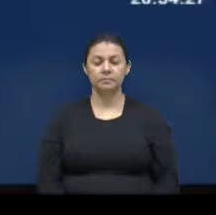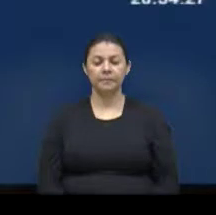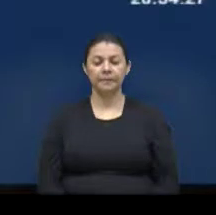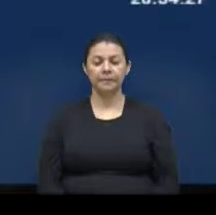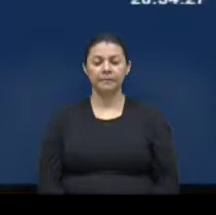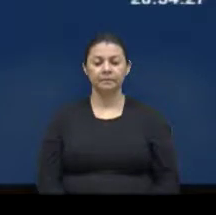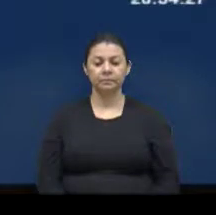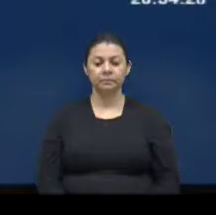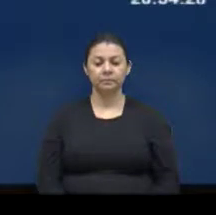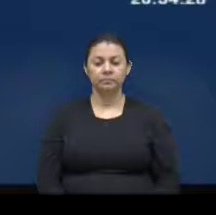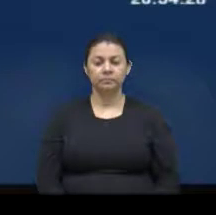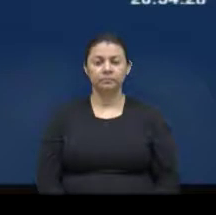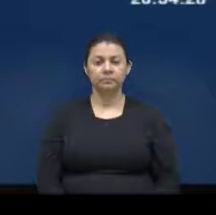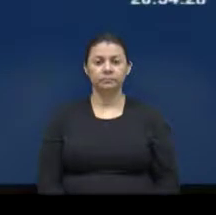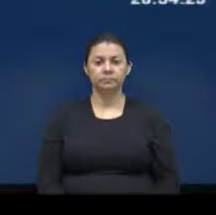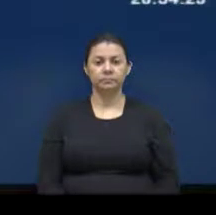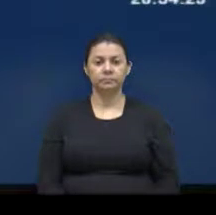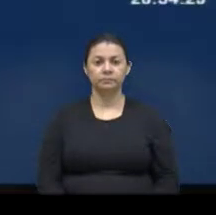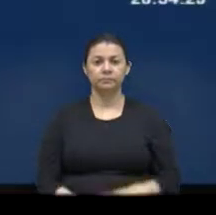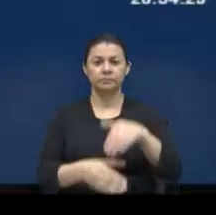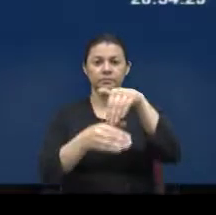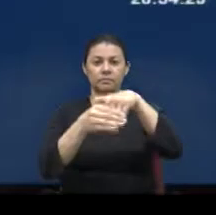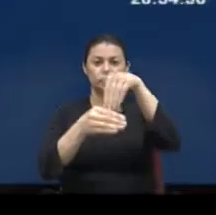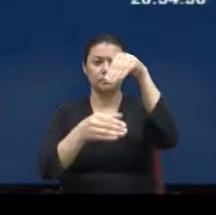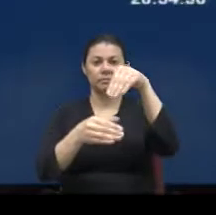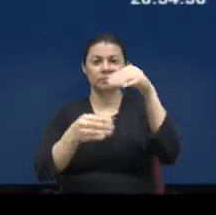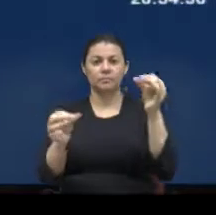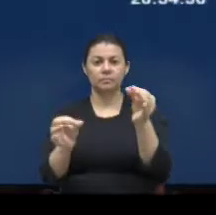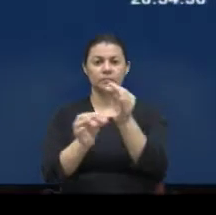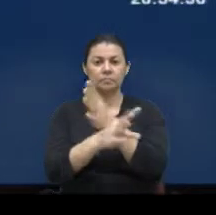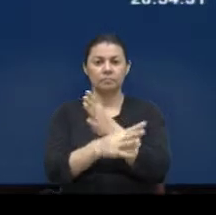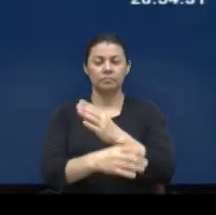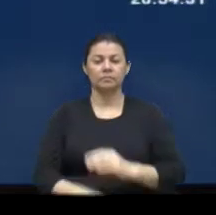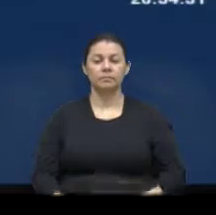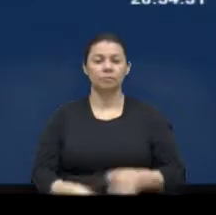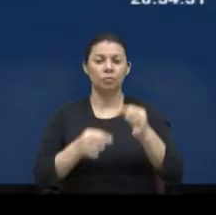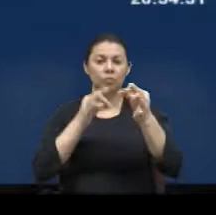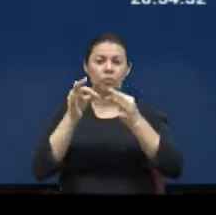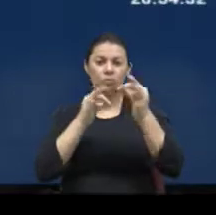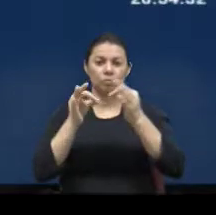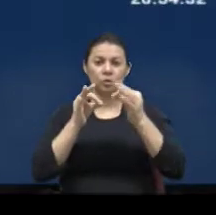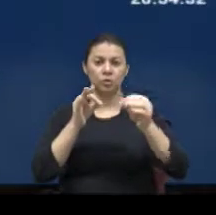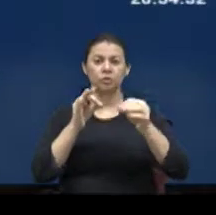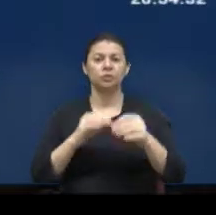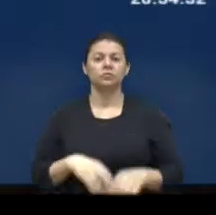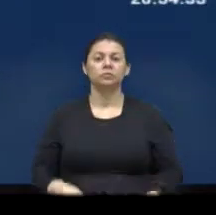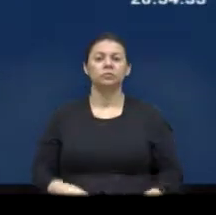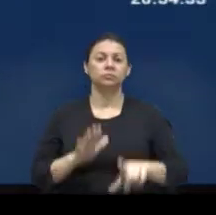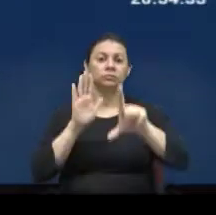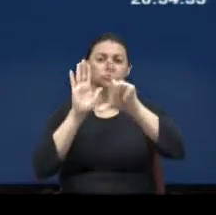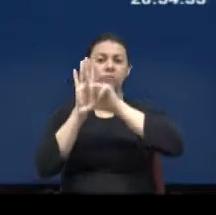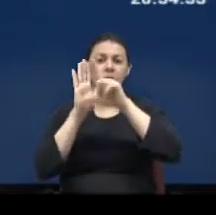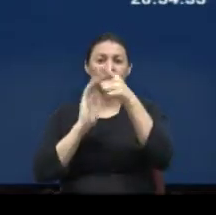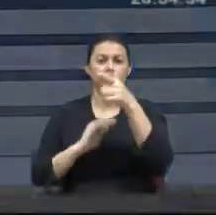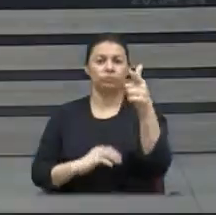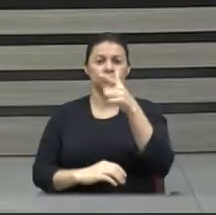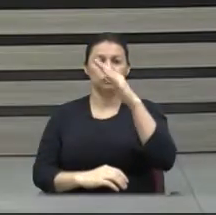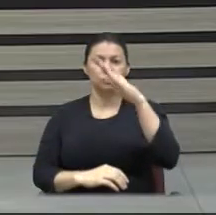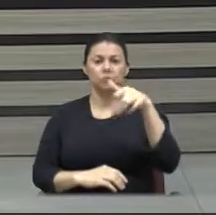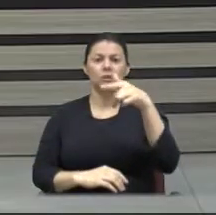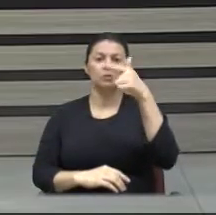está encerrada a votação o projeto de resolução número 22 e 2017 está